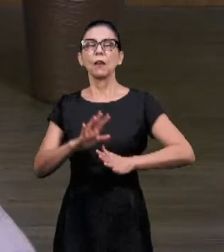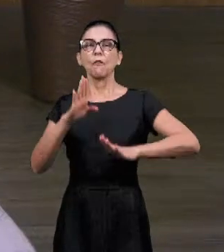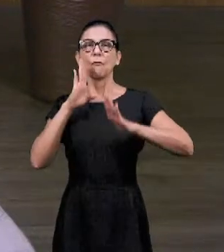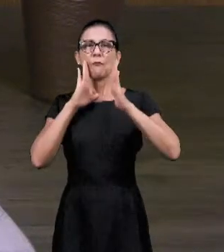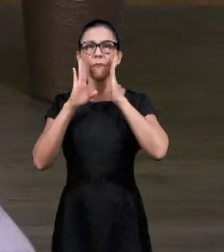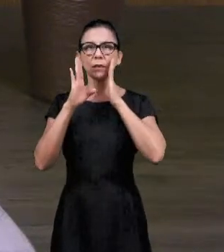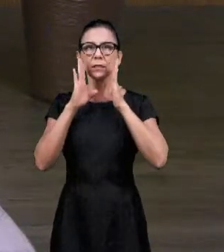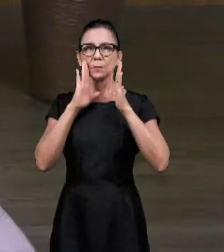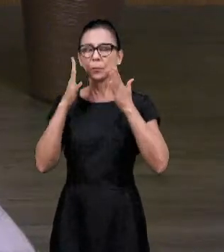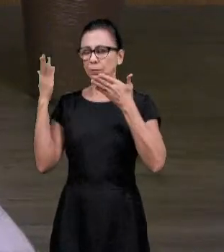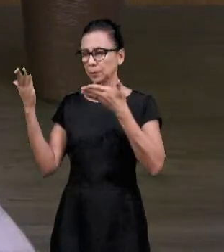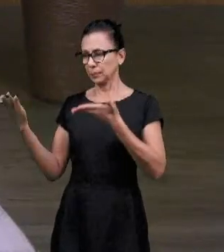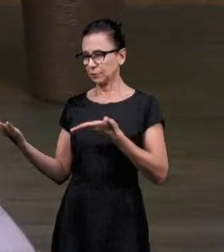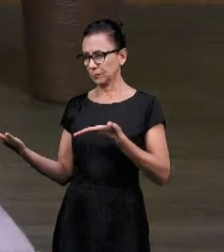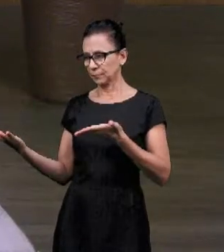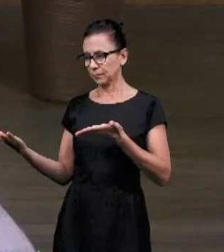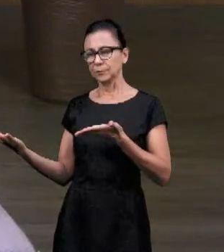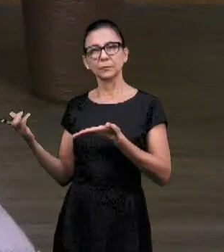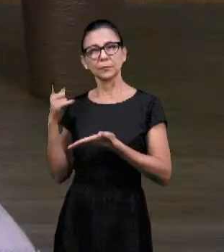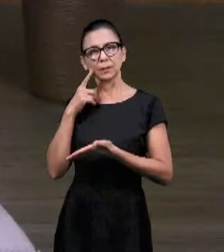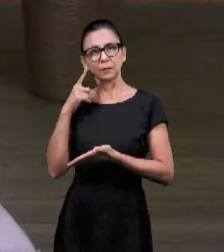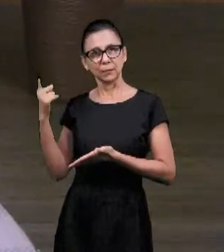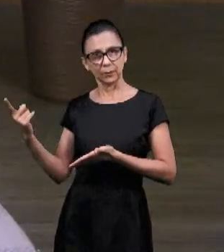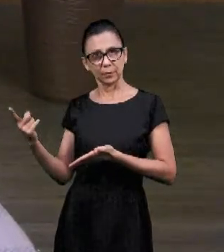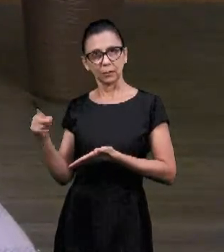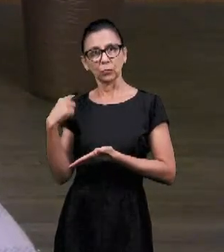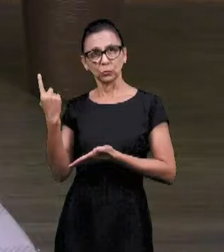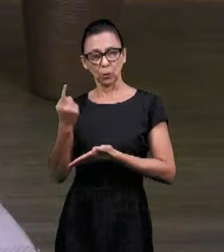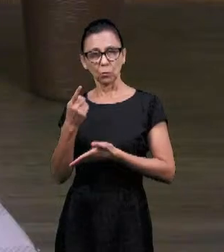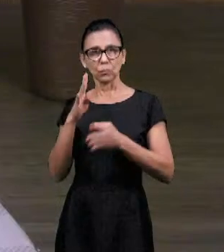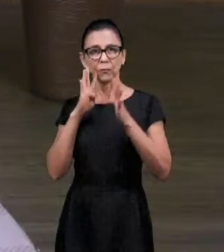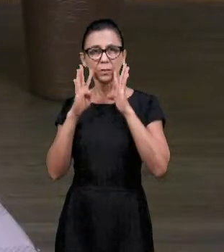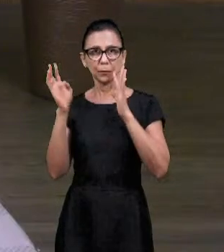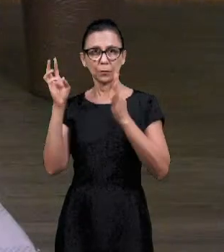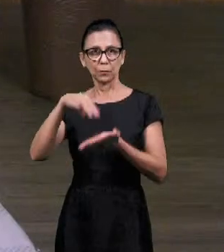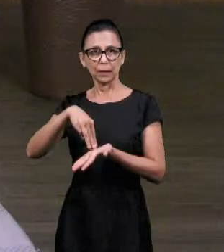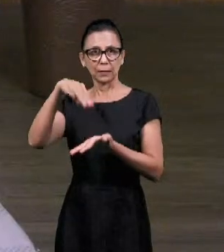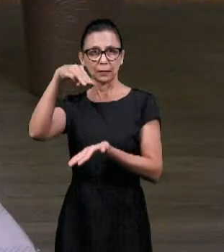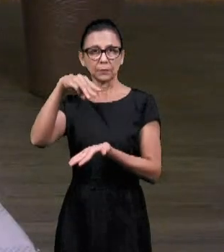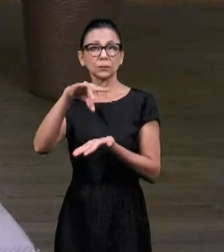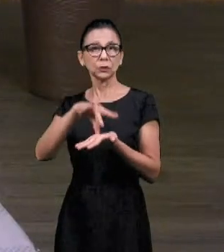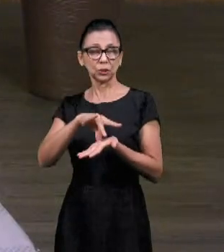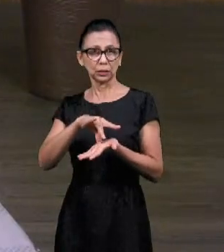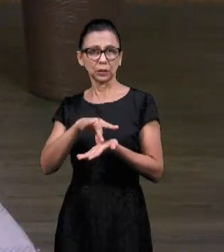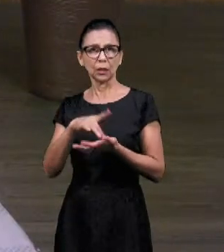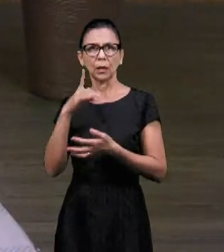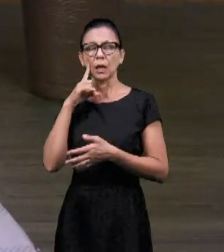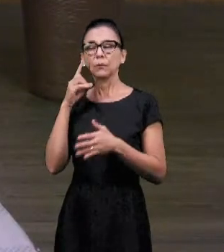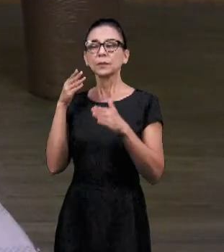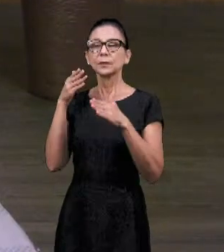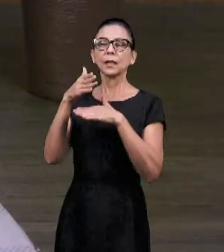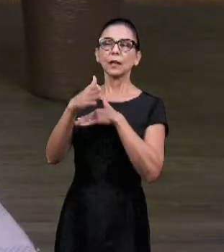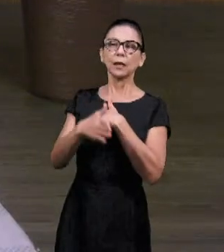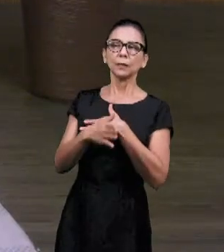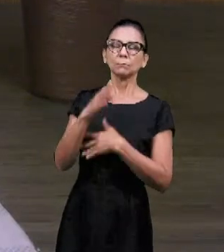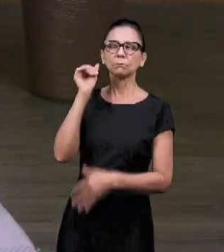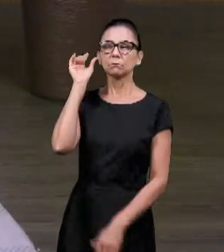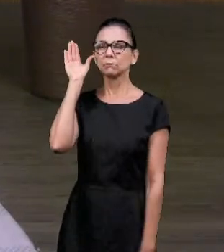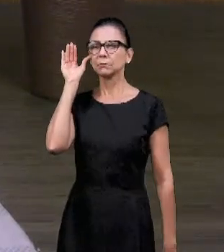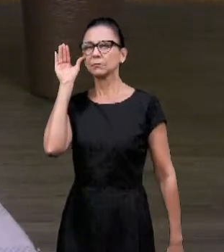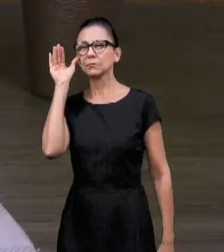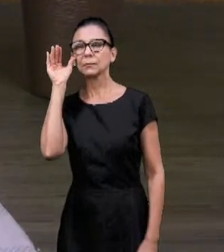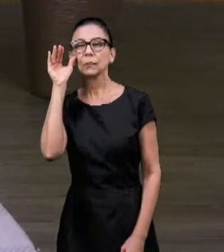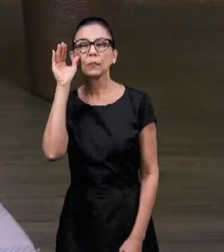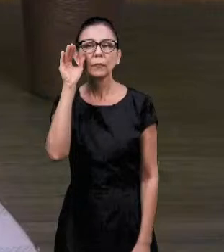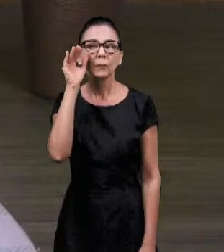Facebook.com/ Igreja Cristã Maraná, está aí, é o nosso Facebook. Então, quando você está lá passeando pelo